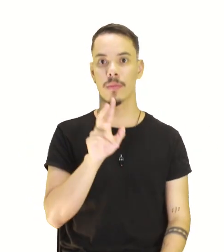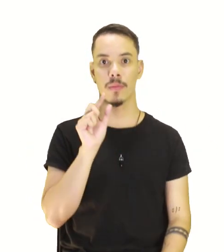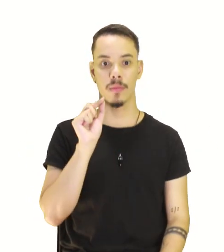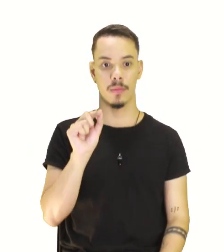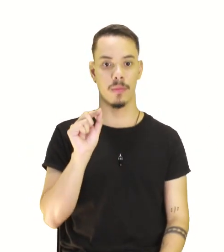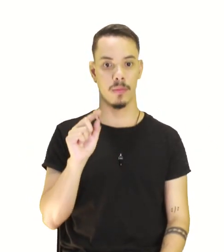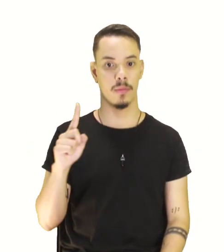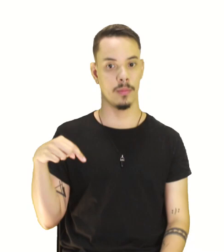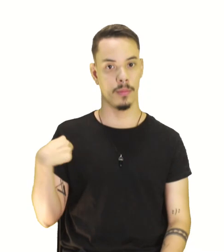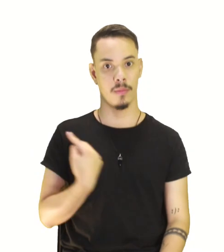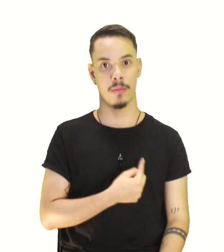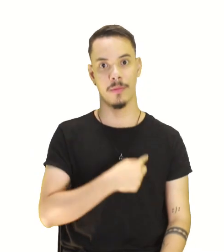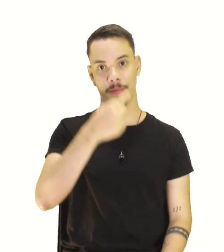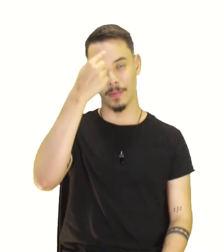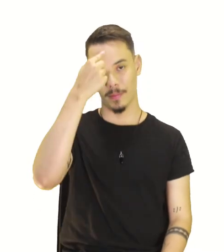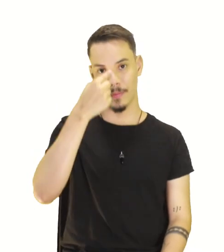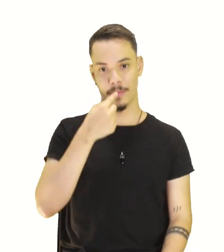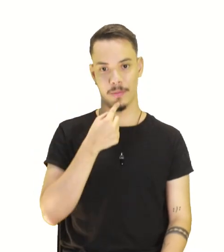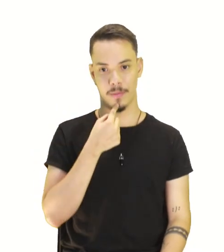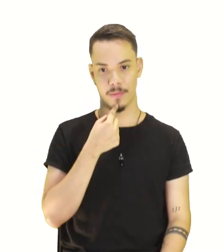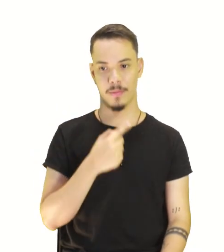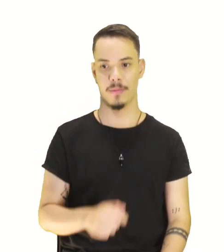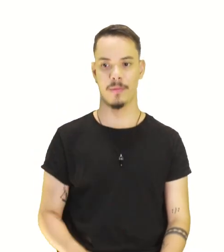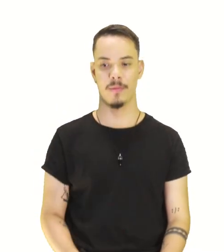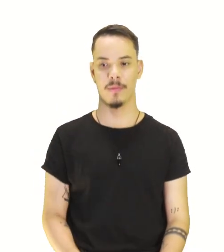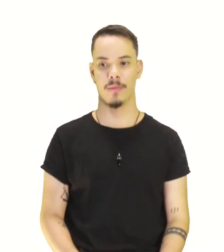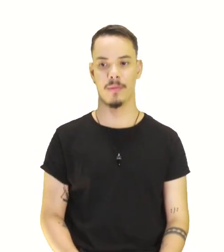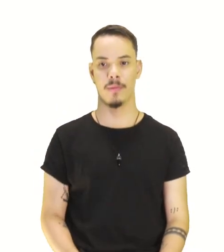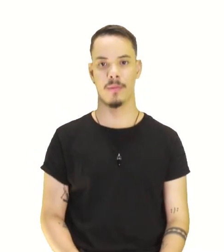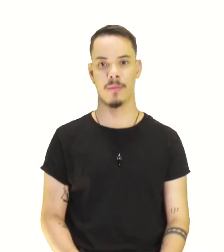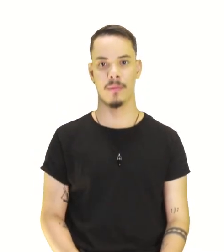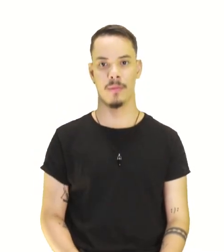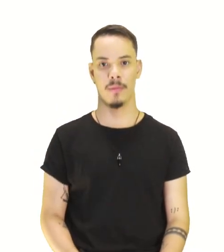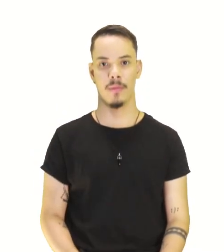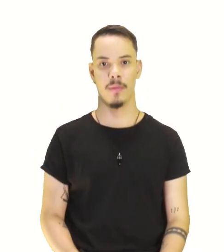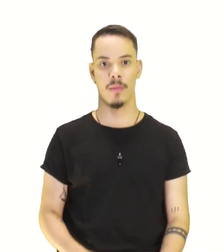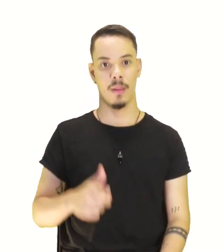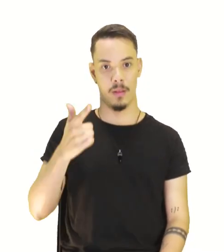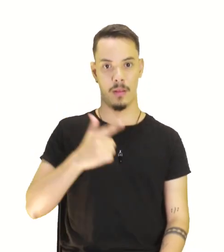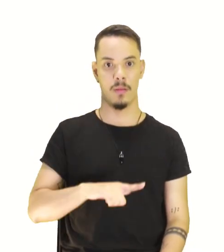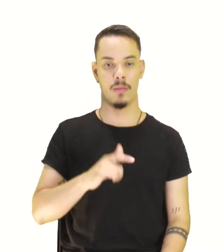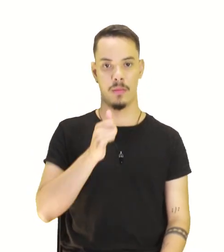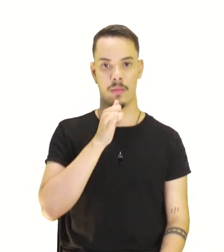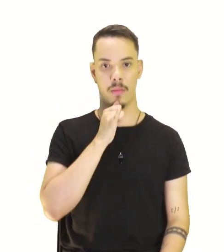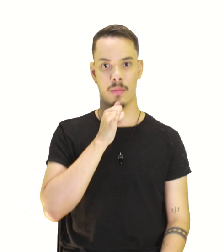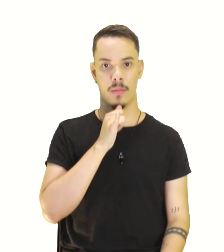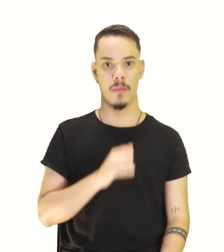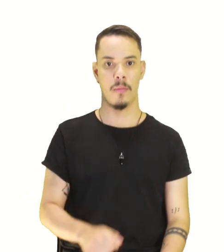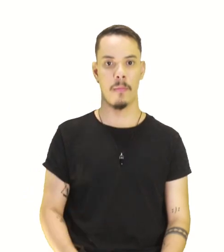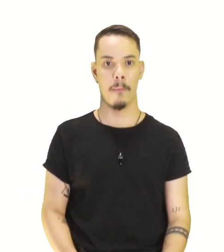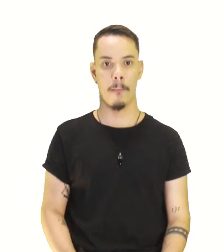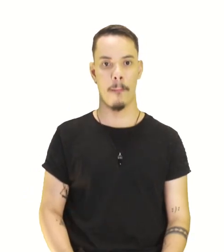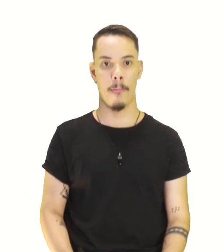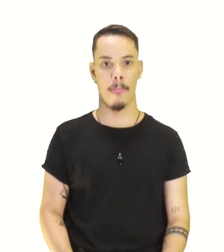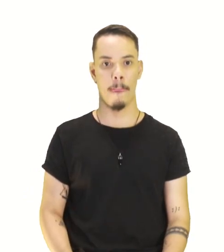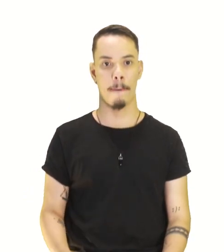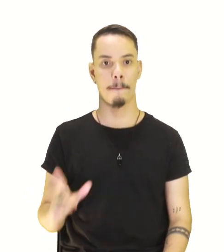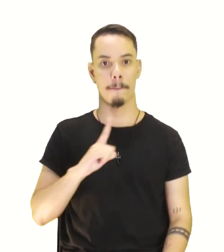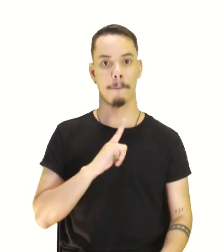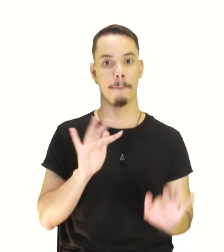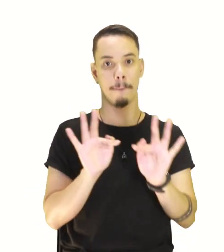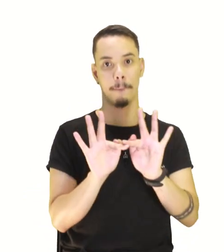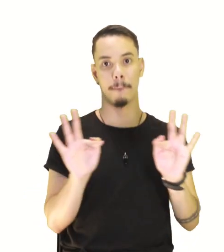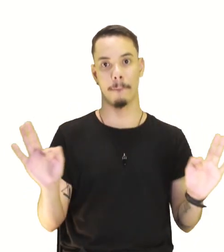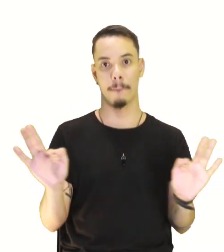nossas imagens. Muito bem. Vamos lá então, mais exemplos, olha lá. Dada a função